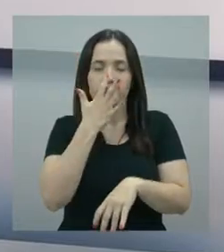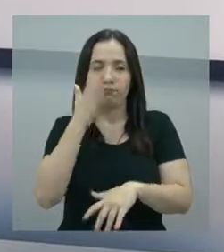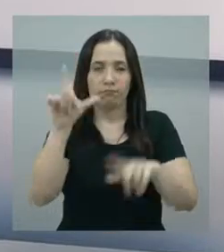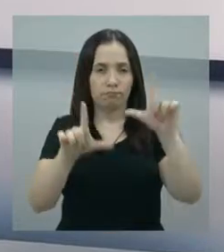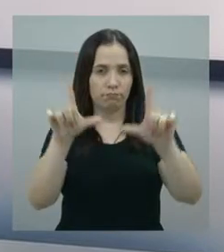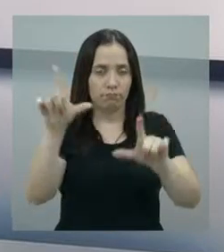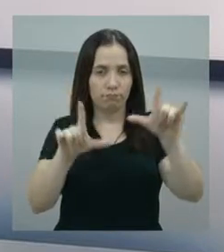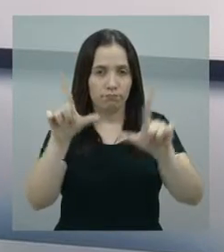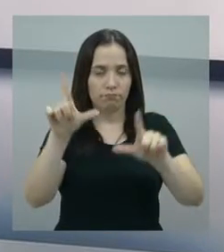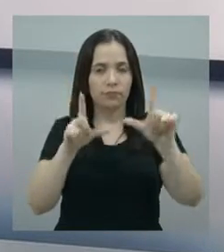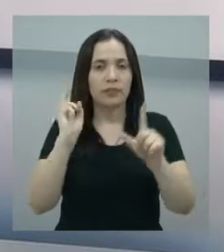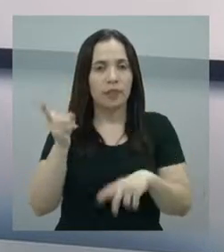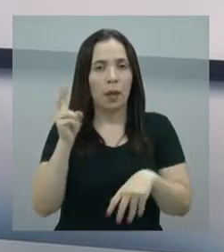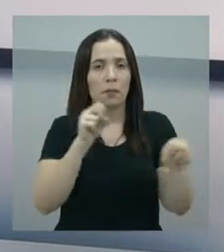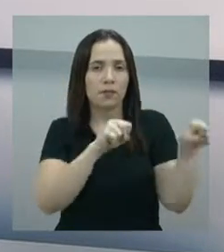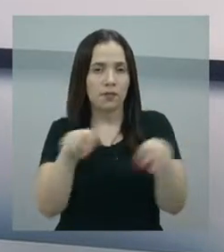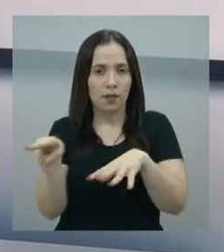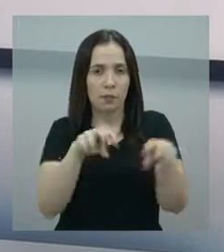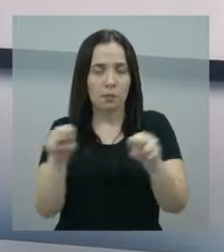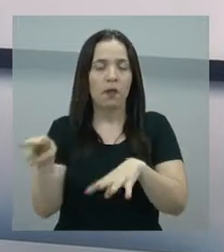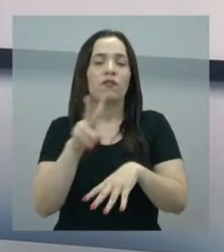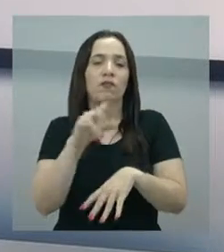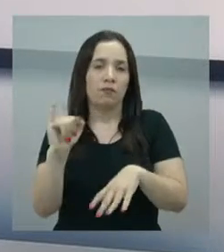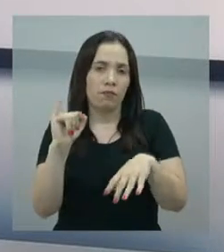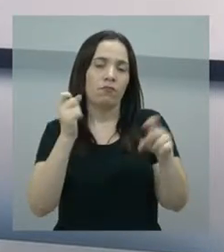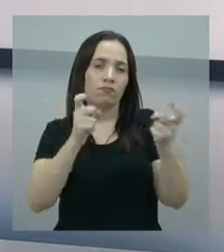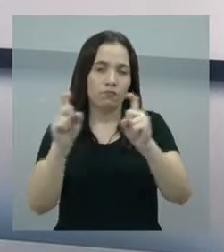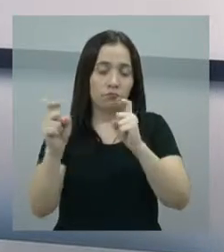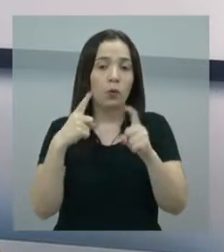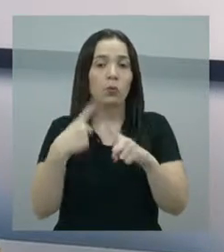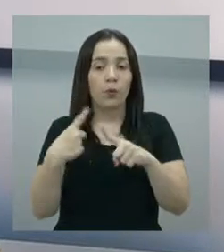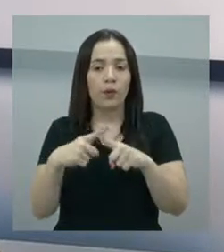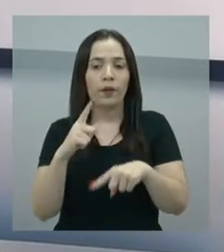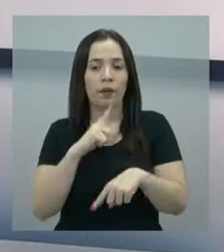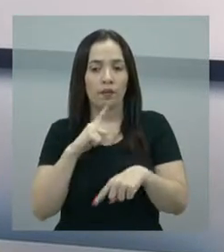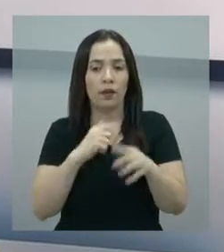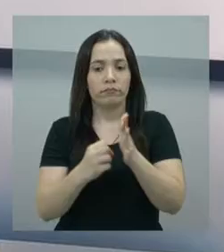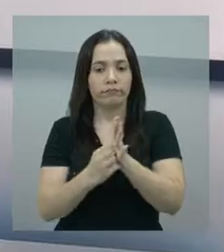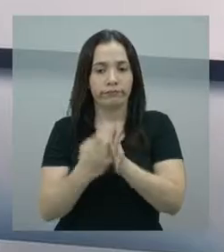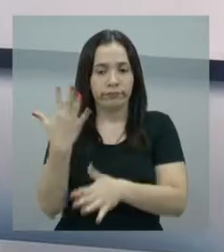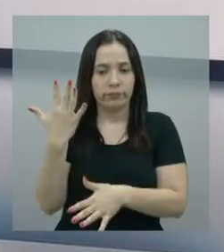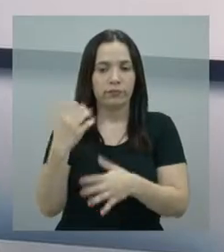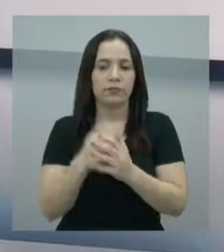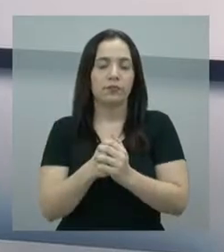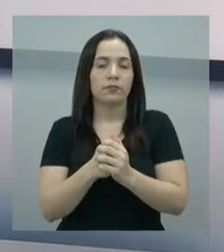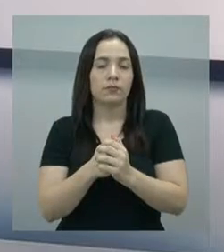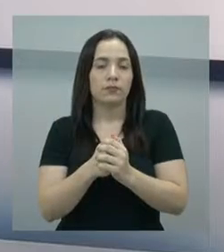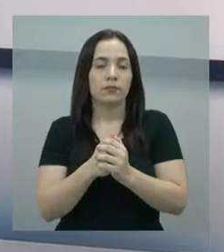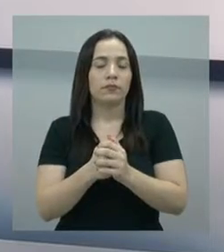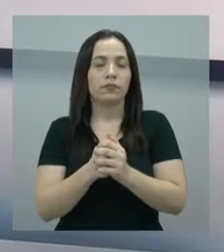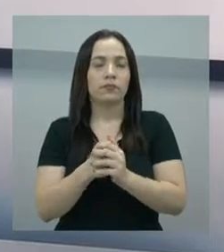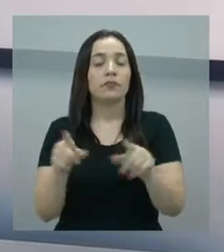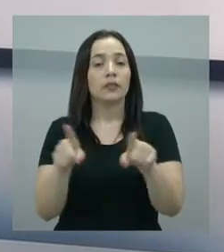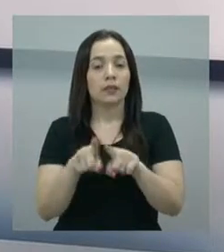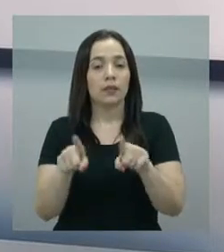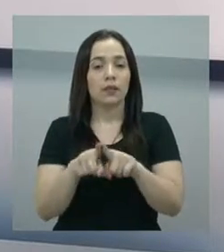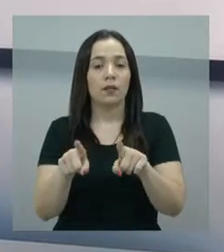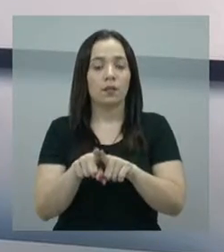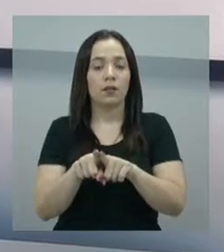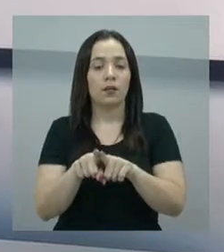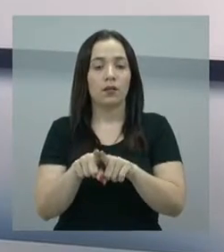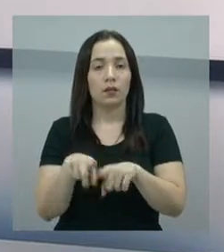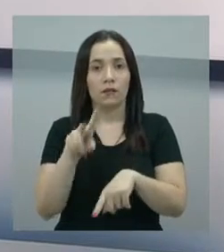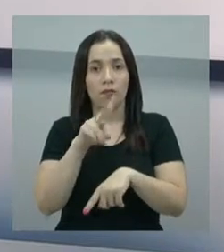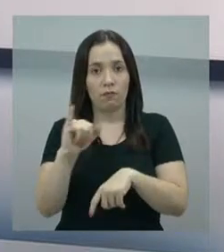Ordem semanalmente, e a gente vai discutir, porque há muita coisa nesse projeto. Há, inclusive, a possibilidade de extinção